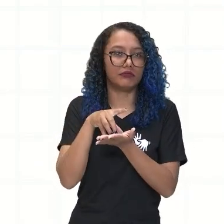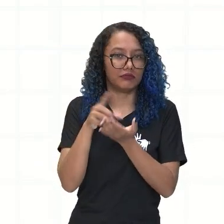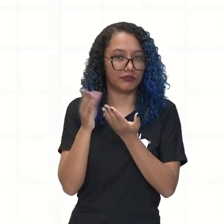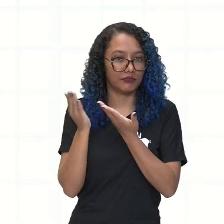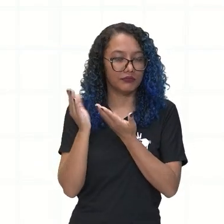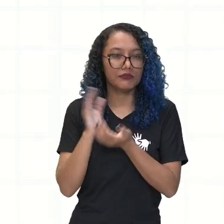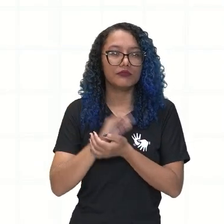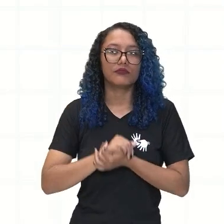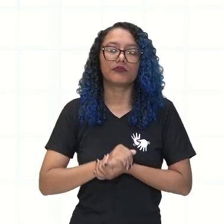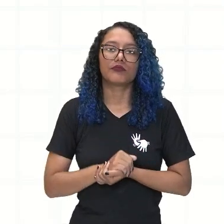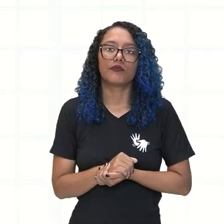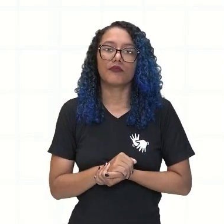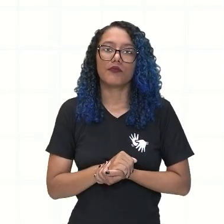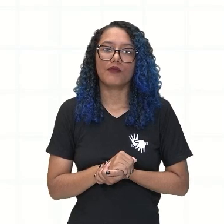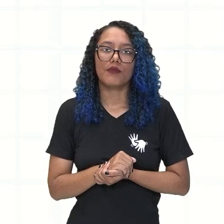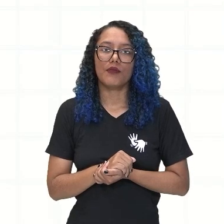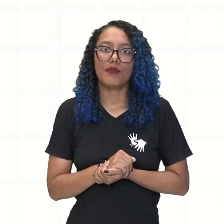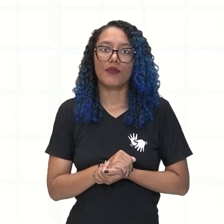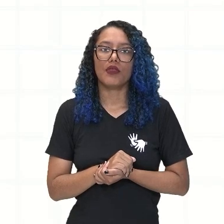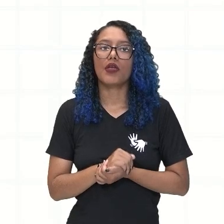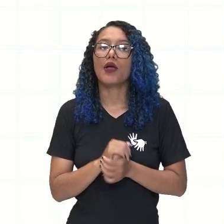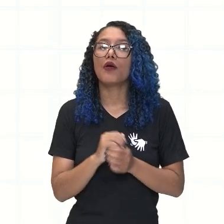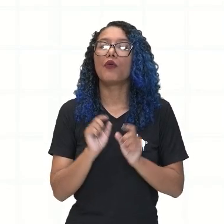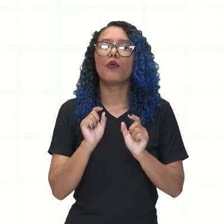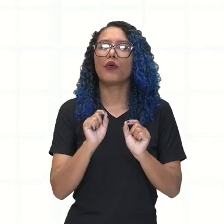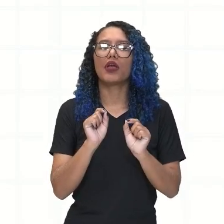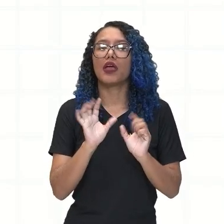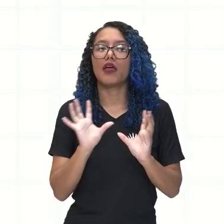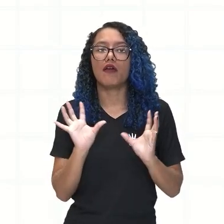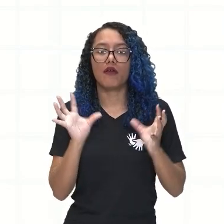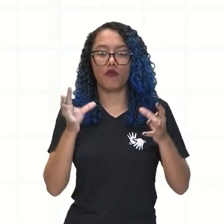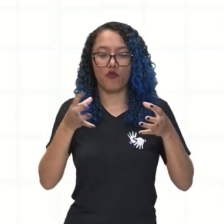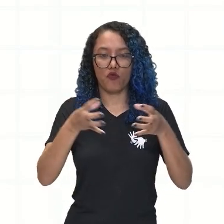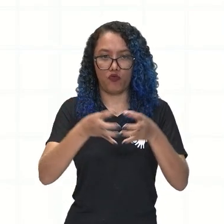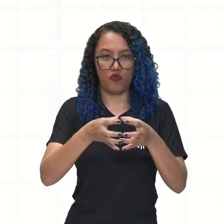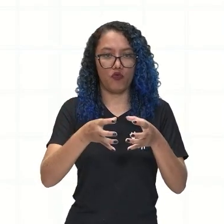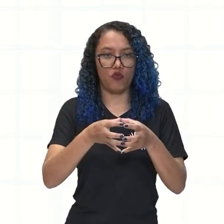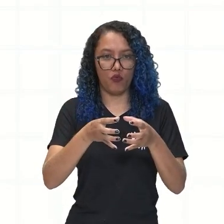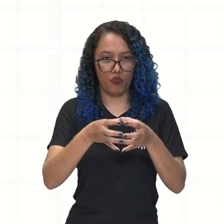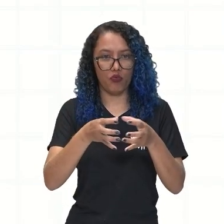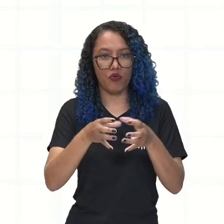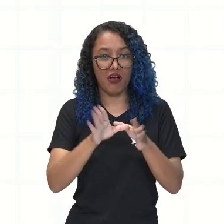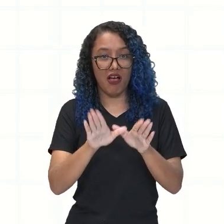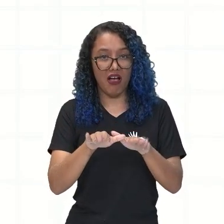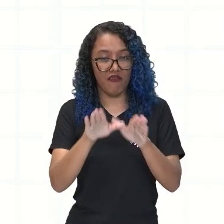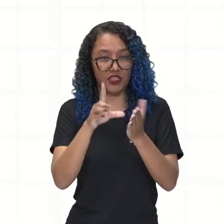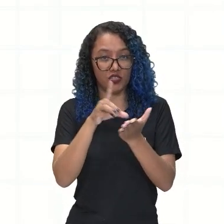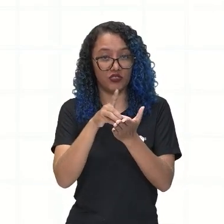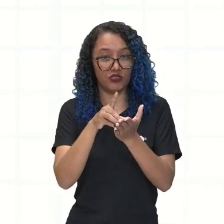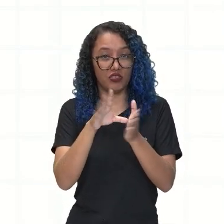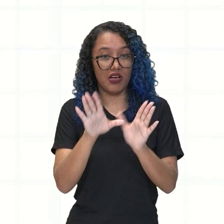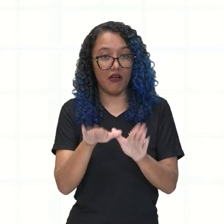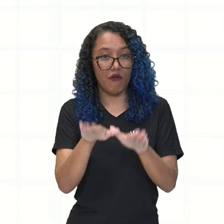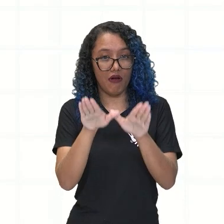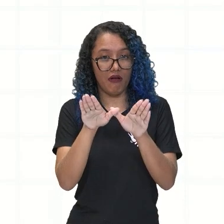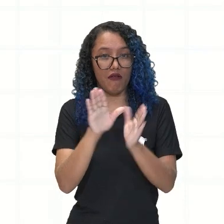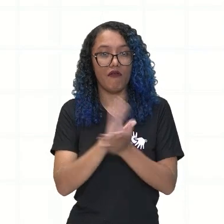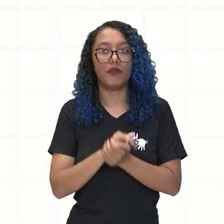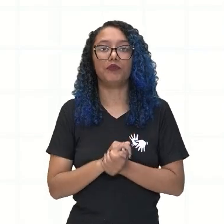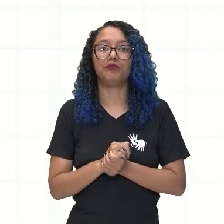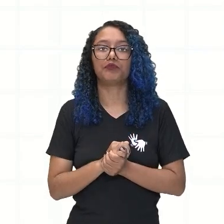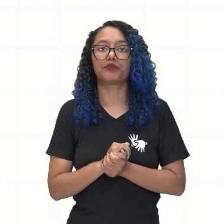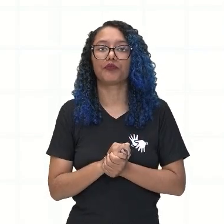Muito bem. Compõe um grupo de aves, olha só que interessante, né? Um dinossauro que era ave. Muito bem. Cujos